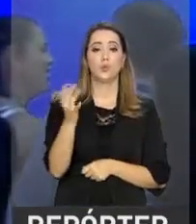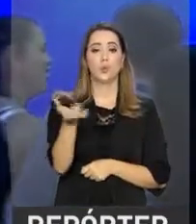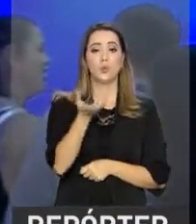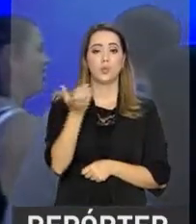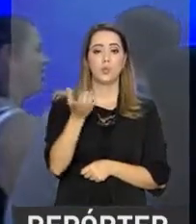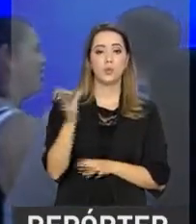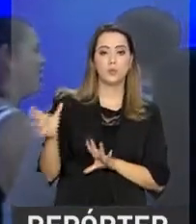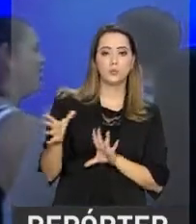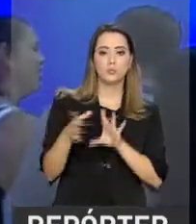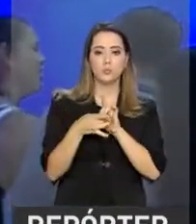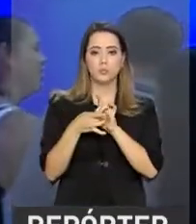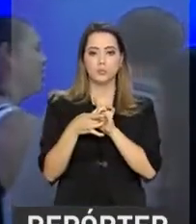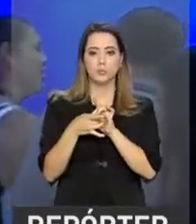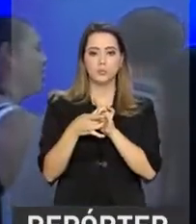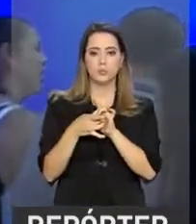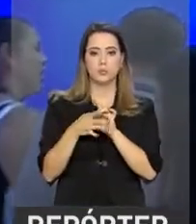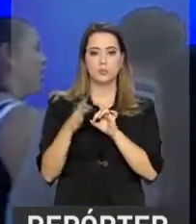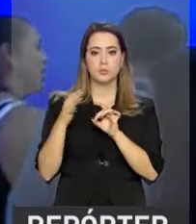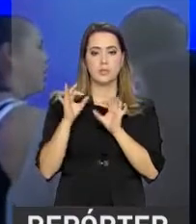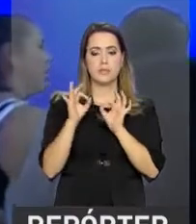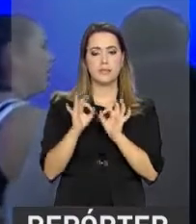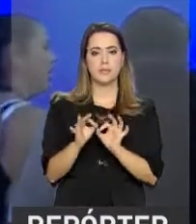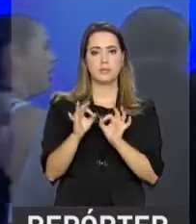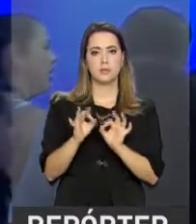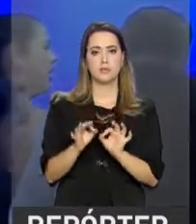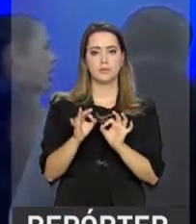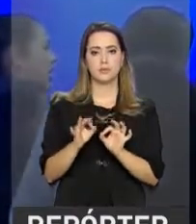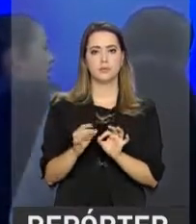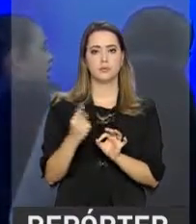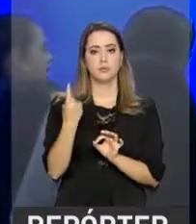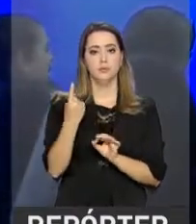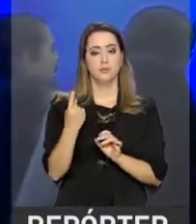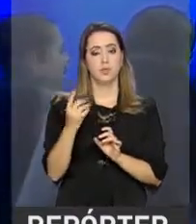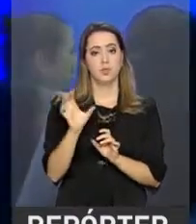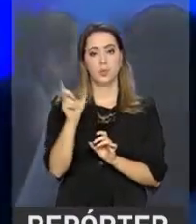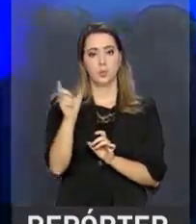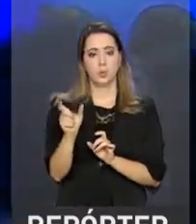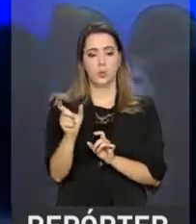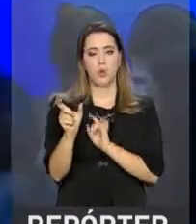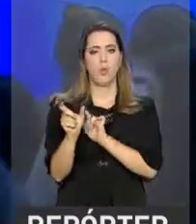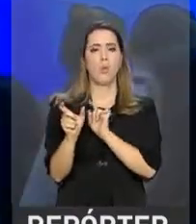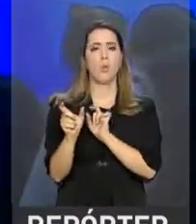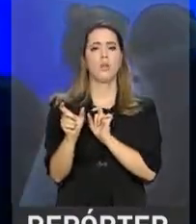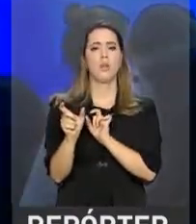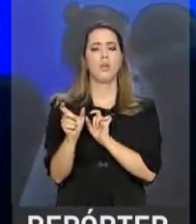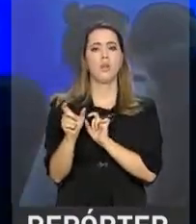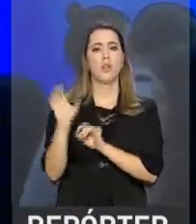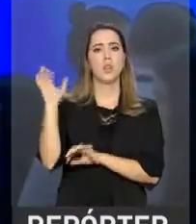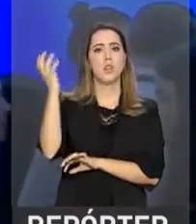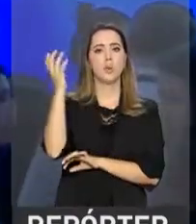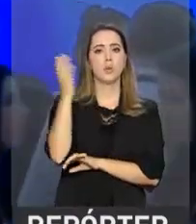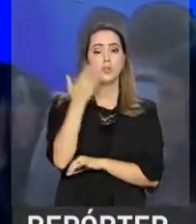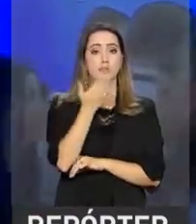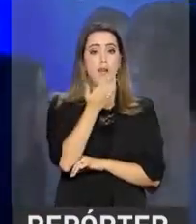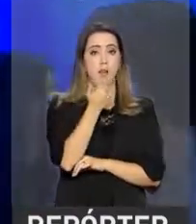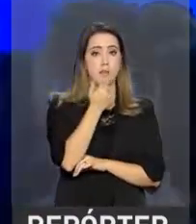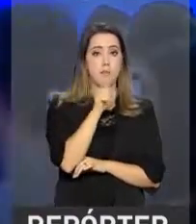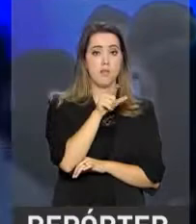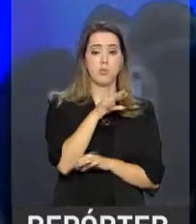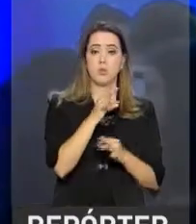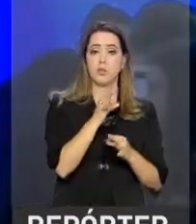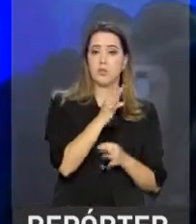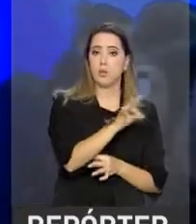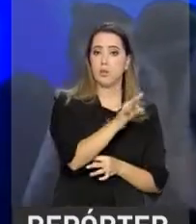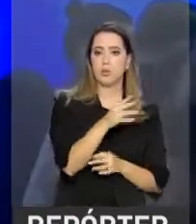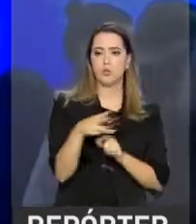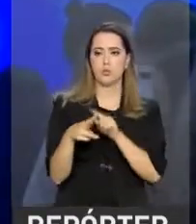uma integração mais coerente entre os conceitos de natureza, de alimento e de